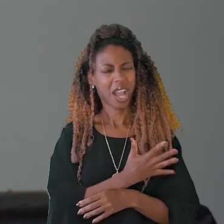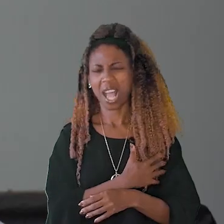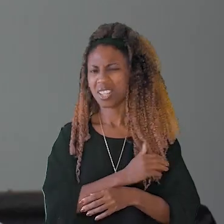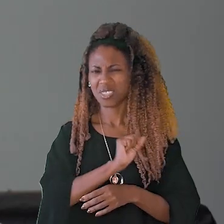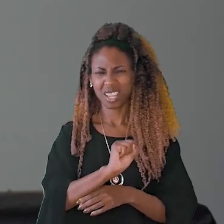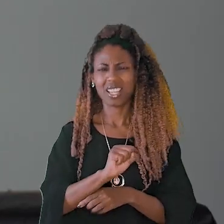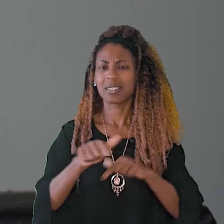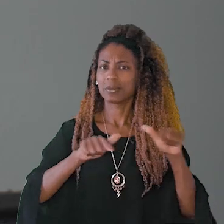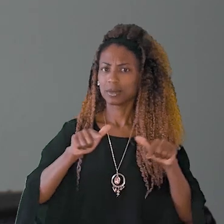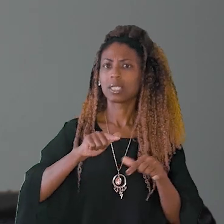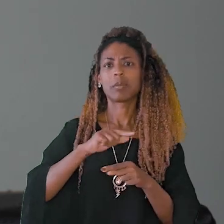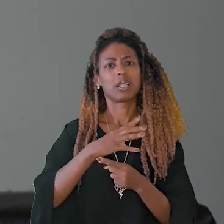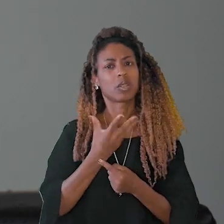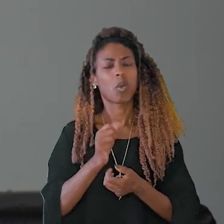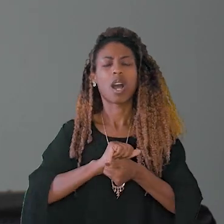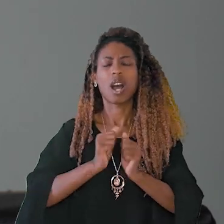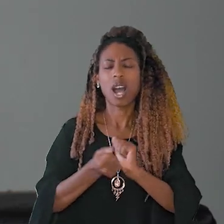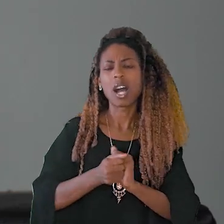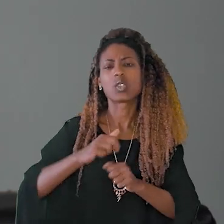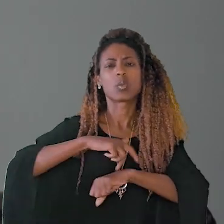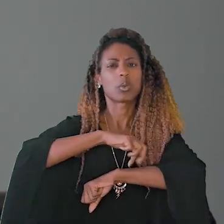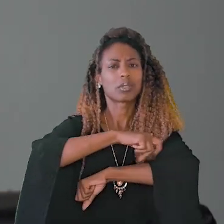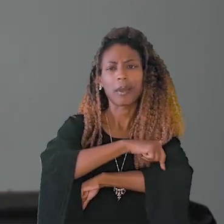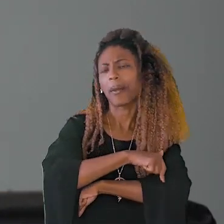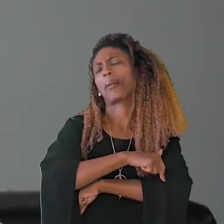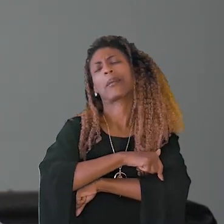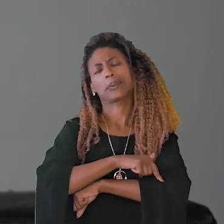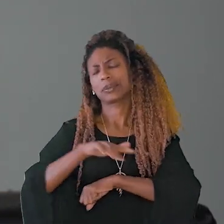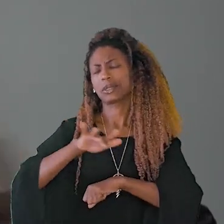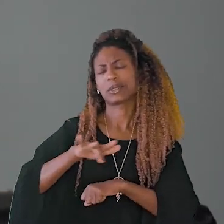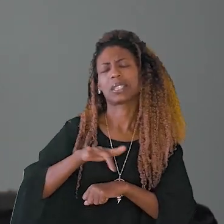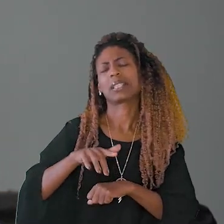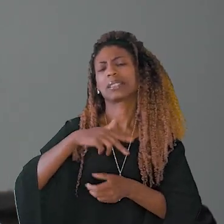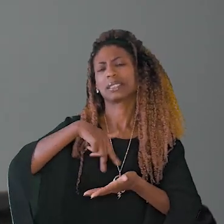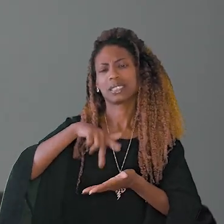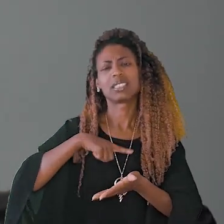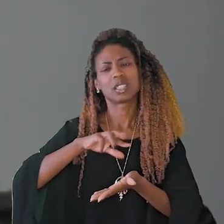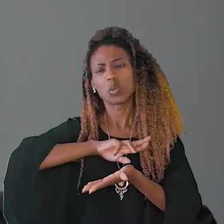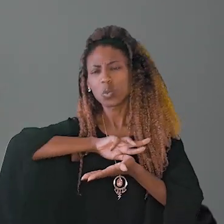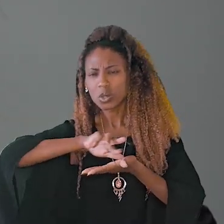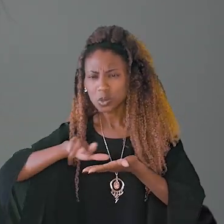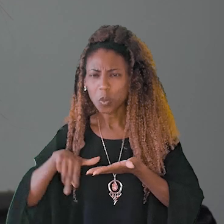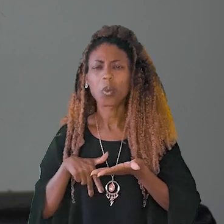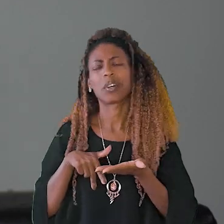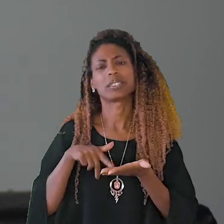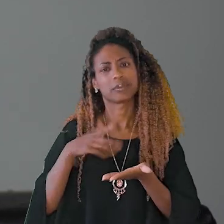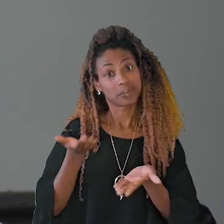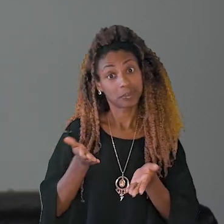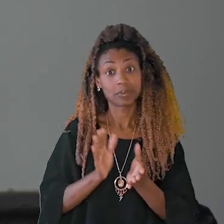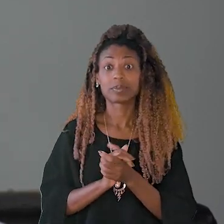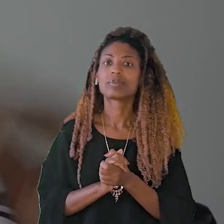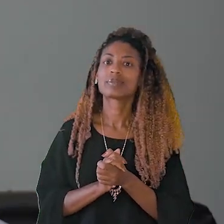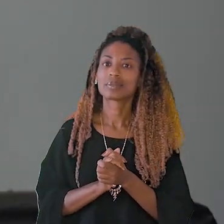axé. Trabalho com arte, sou modelo, sou DJ, sou dançarina. E também tem outras coisas também, quando a gente não sabe que eu trabalho, mas eu automaticamente dei